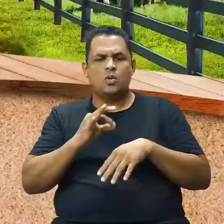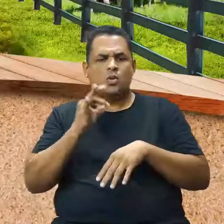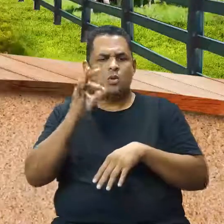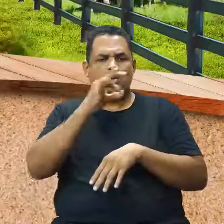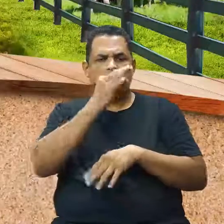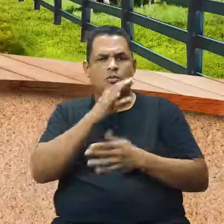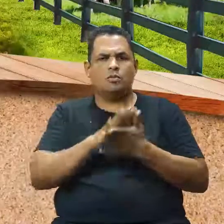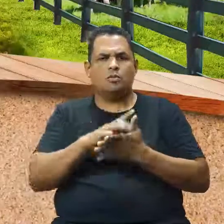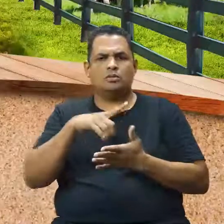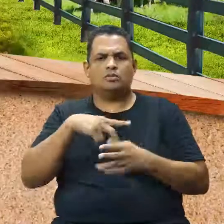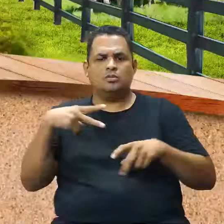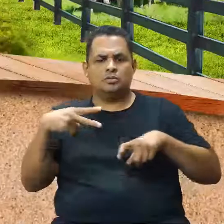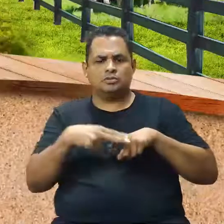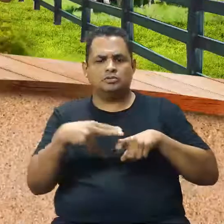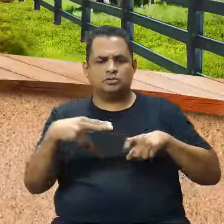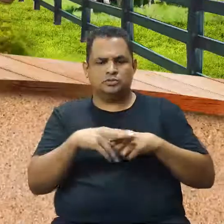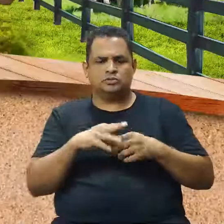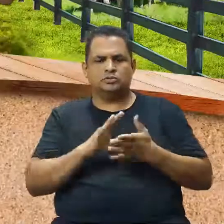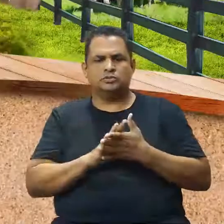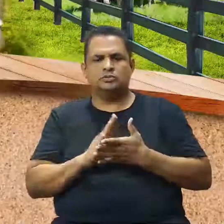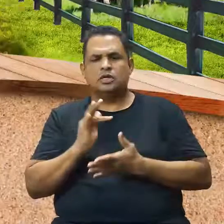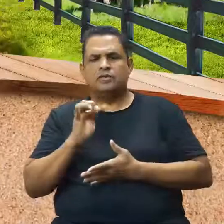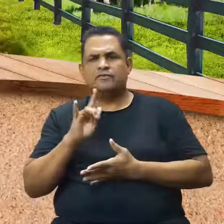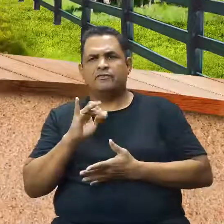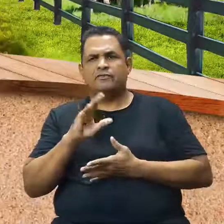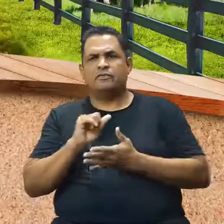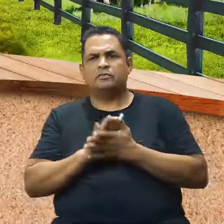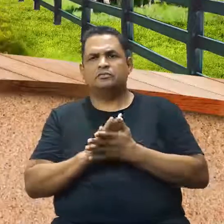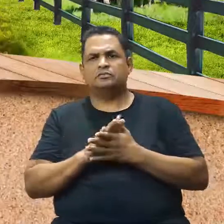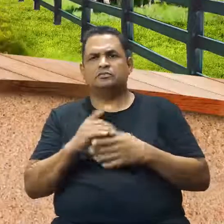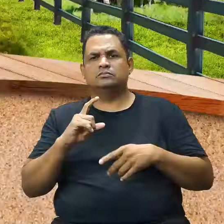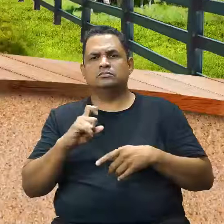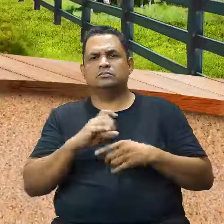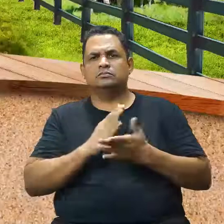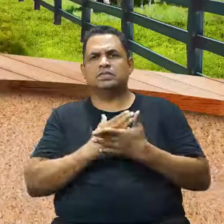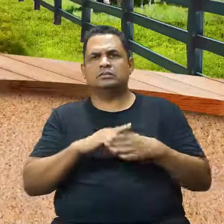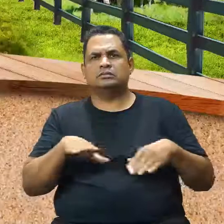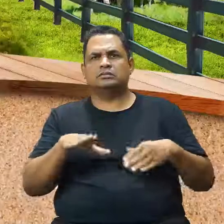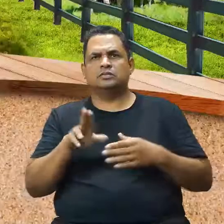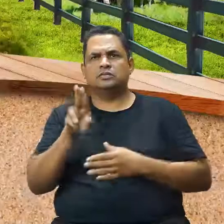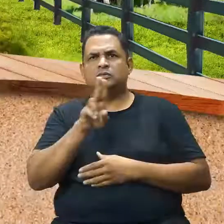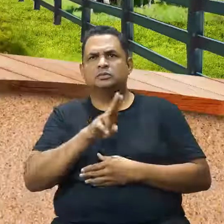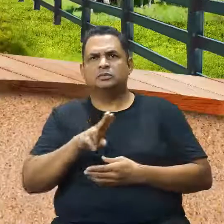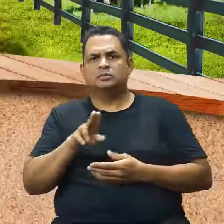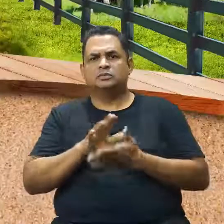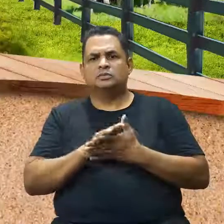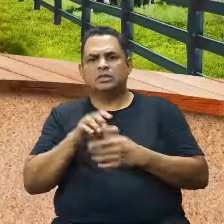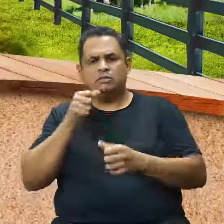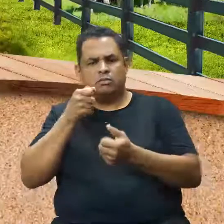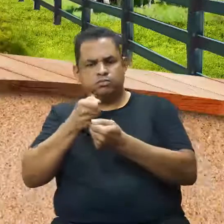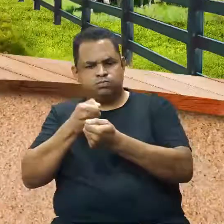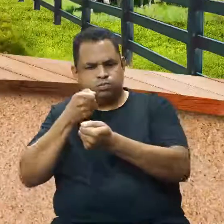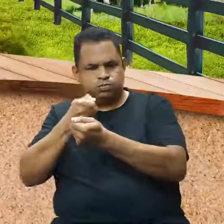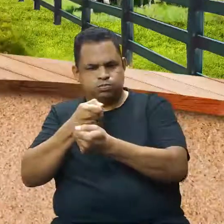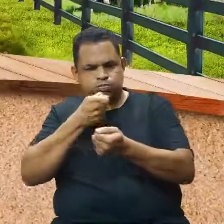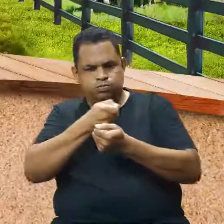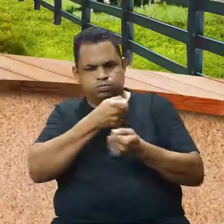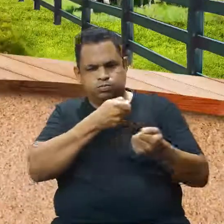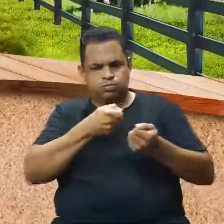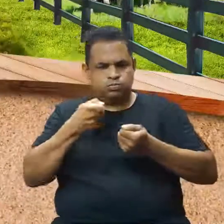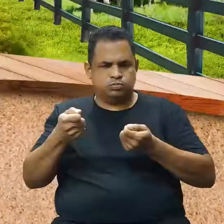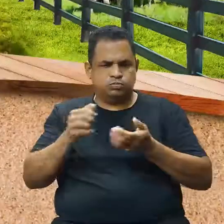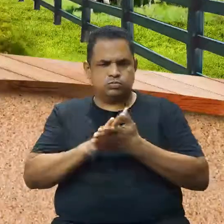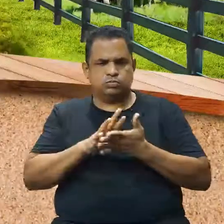Cupuaçu, tem fungos, tem bactérias que atacam. Então você extermina, você usa fungicida,